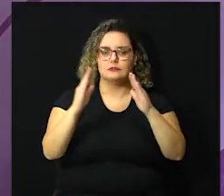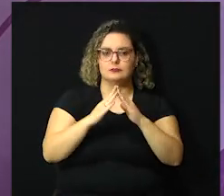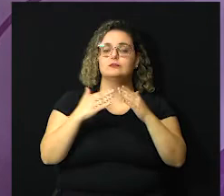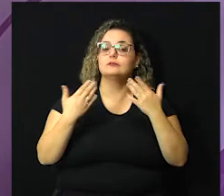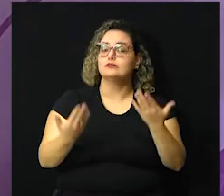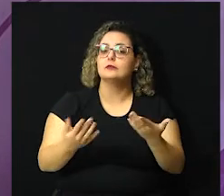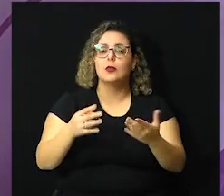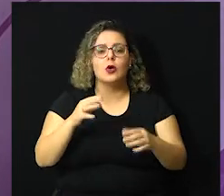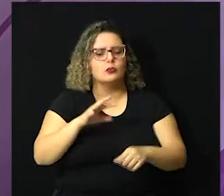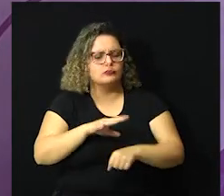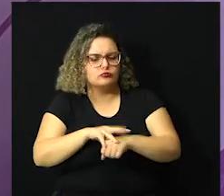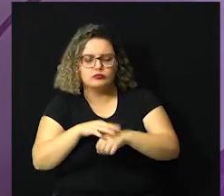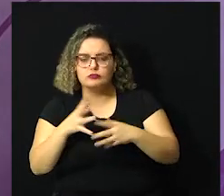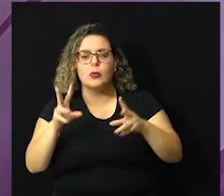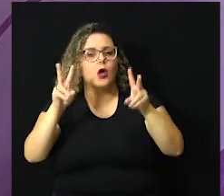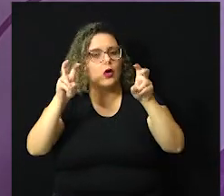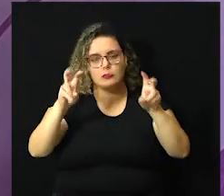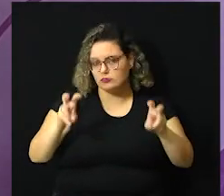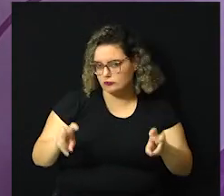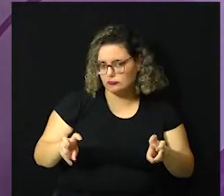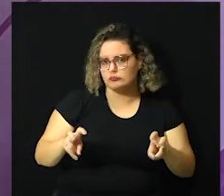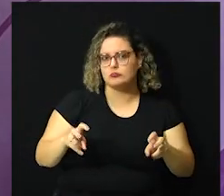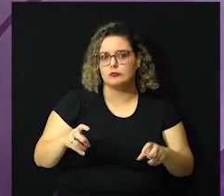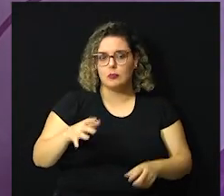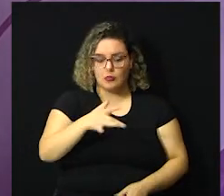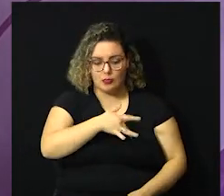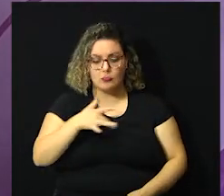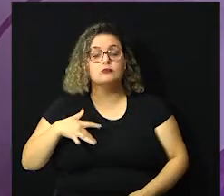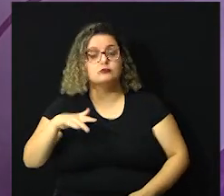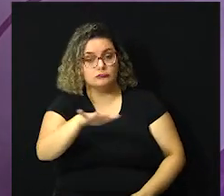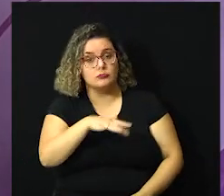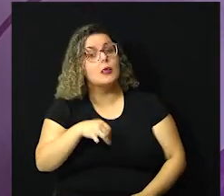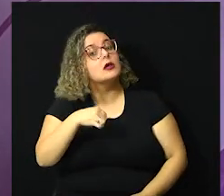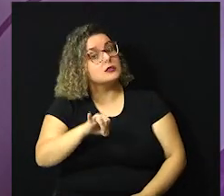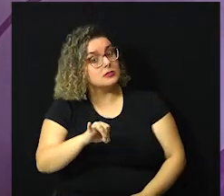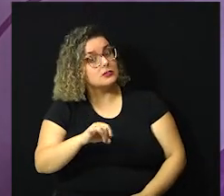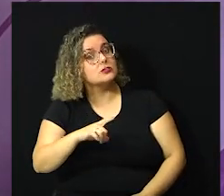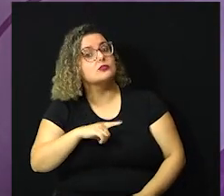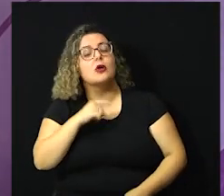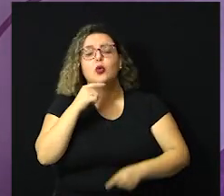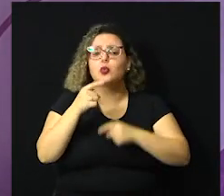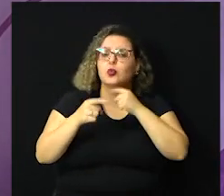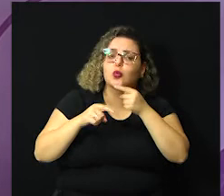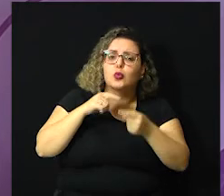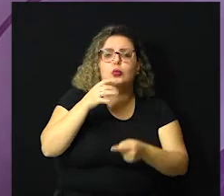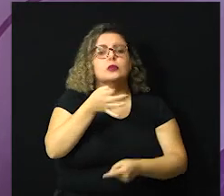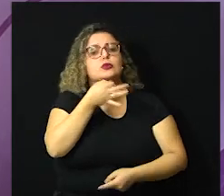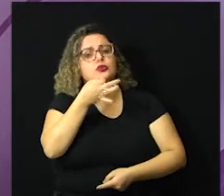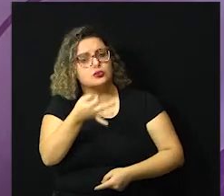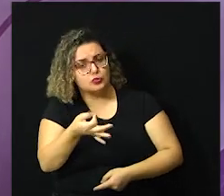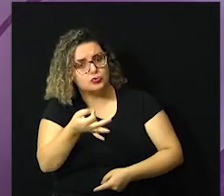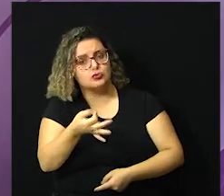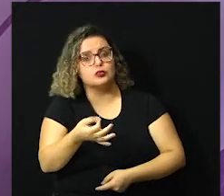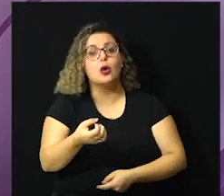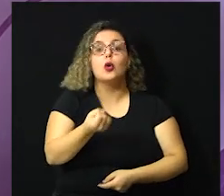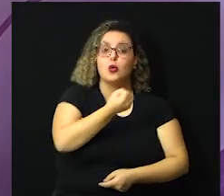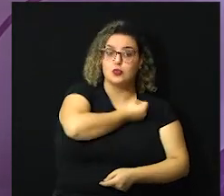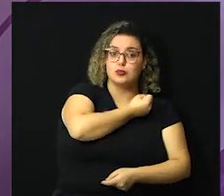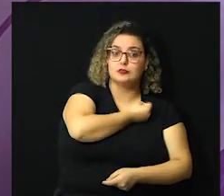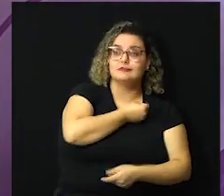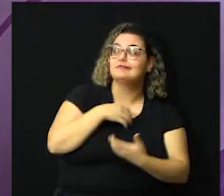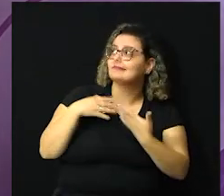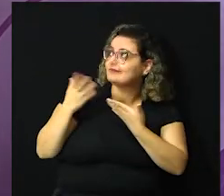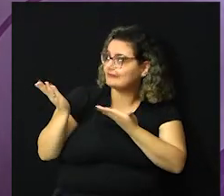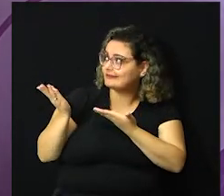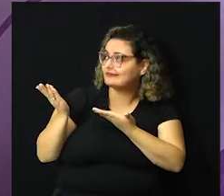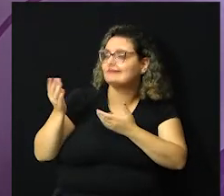aí a alguma doença, algum tema relacionado à saúde. Por isso, se você tiver alguma dúvida, alguma sugestão, tá vendo esse número que está aparecendo no seu